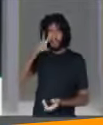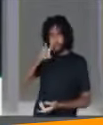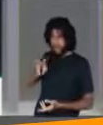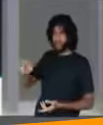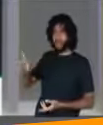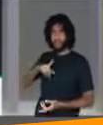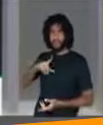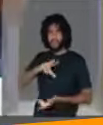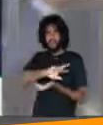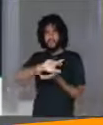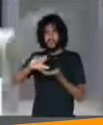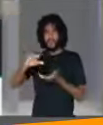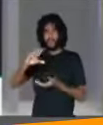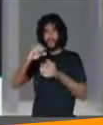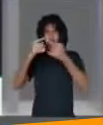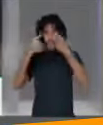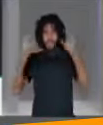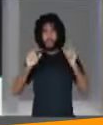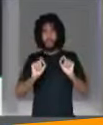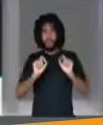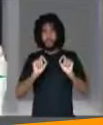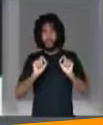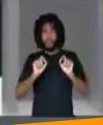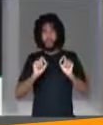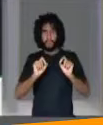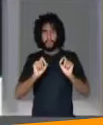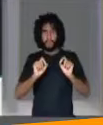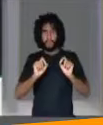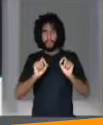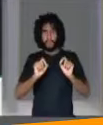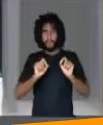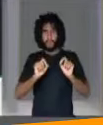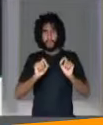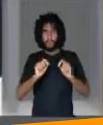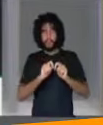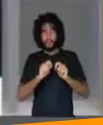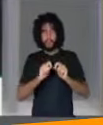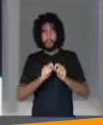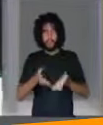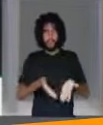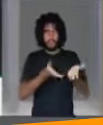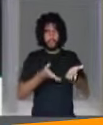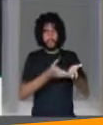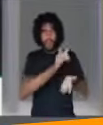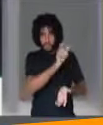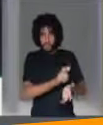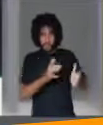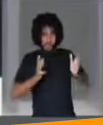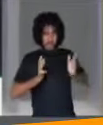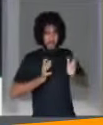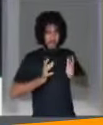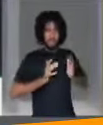a capitalização está sob medida para favorecer os recuos os